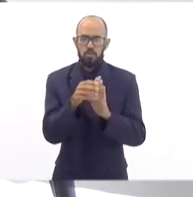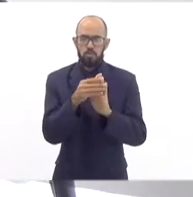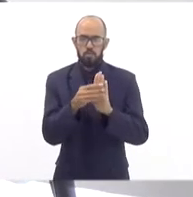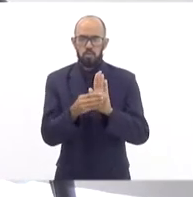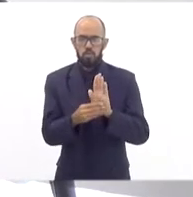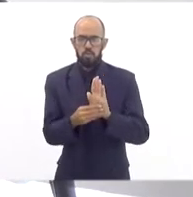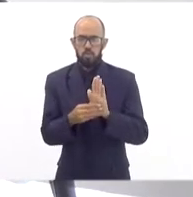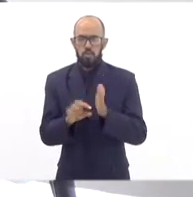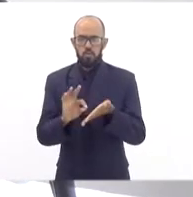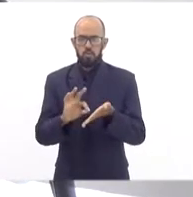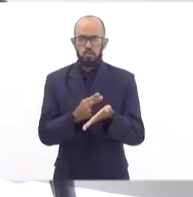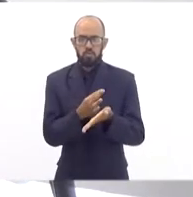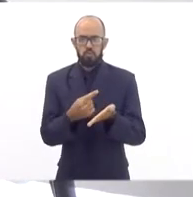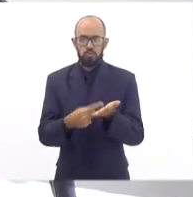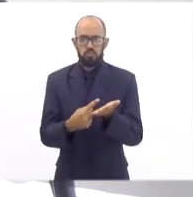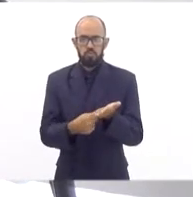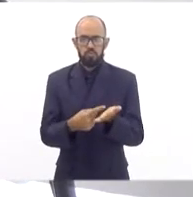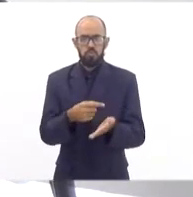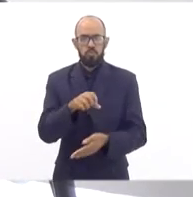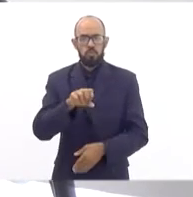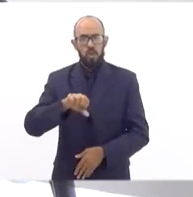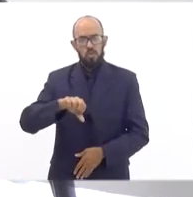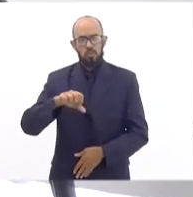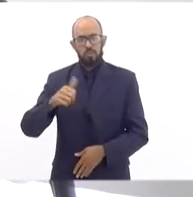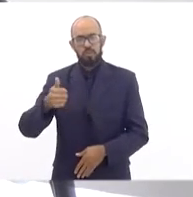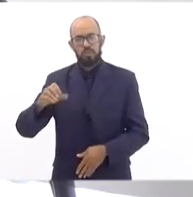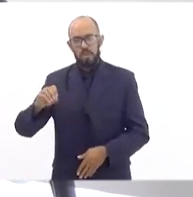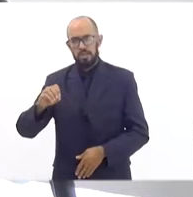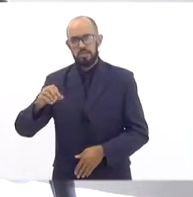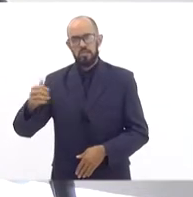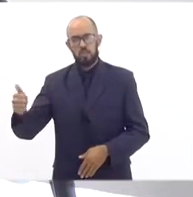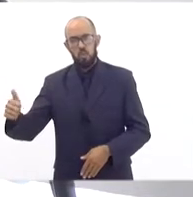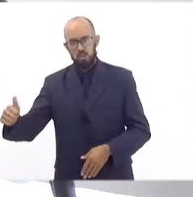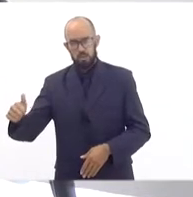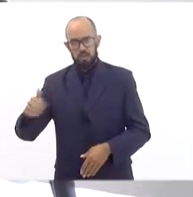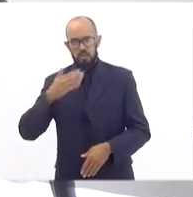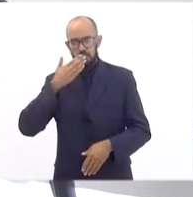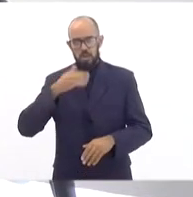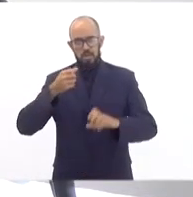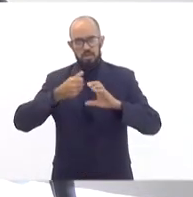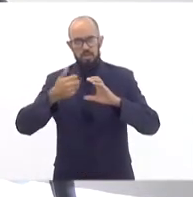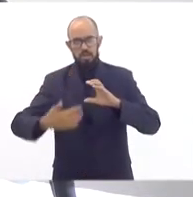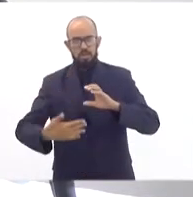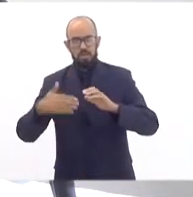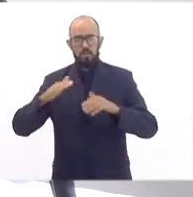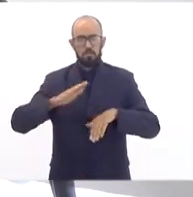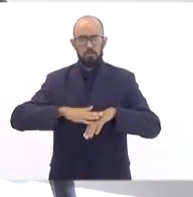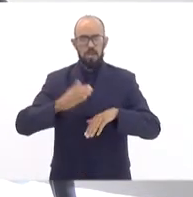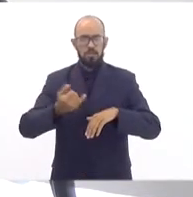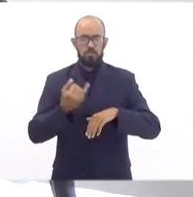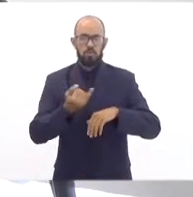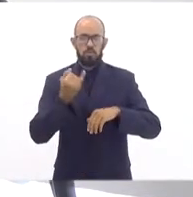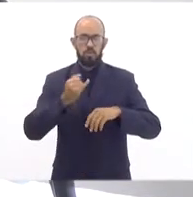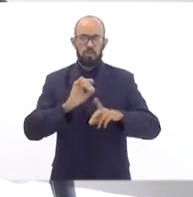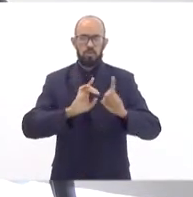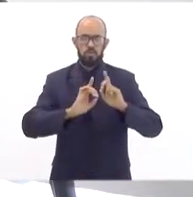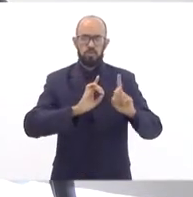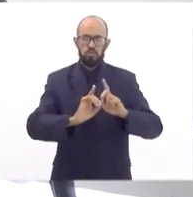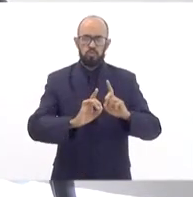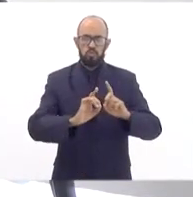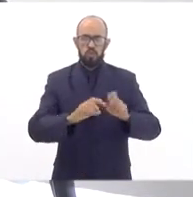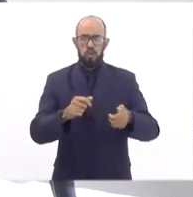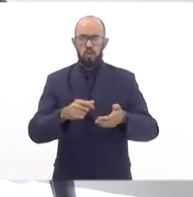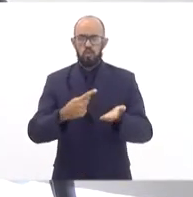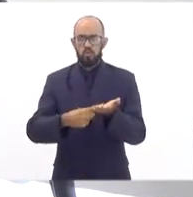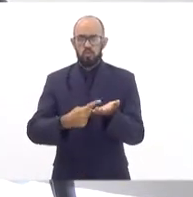termo aditivo 9, 10 e 11, e quais são os elementos mais importantes que estão em negociação no termo aditivo que vai